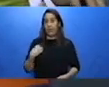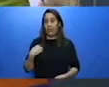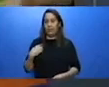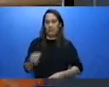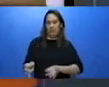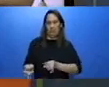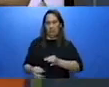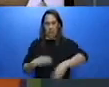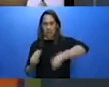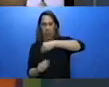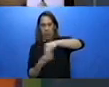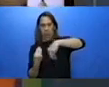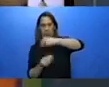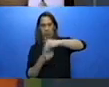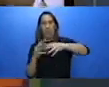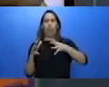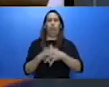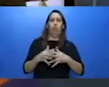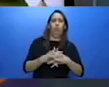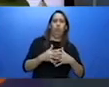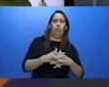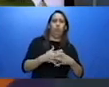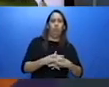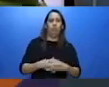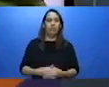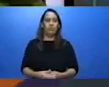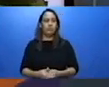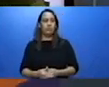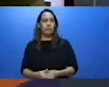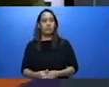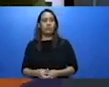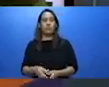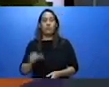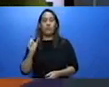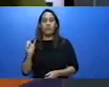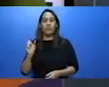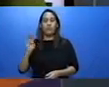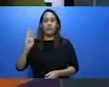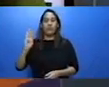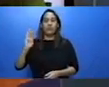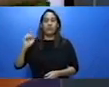Desorganizou. Então, bagunçar é sinônimo de